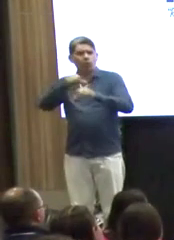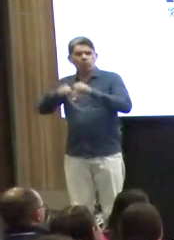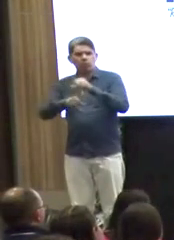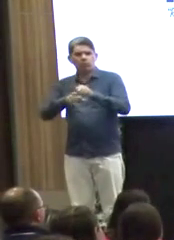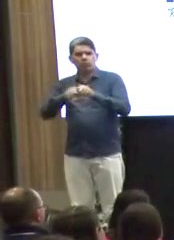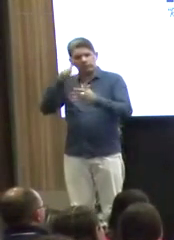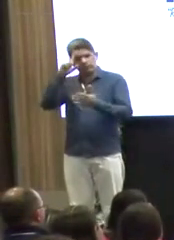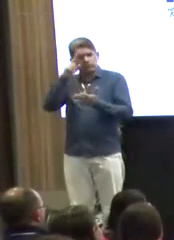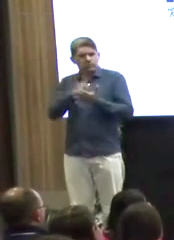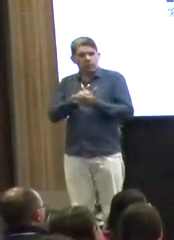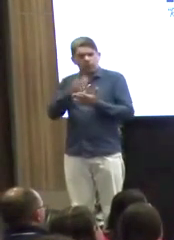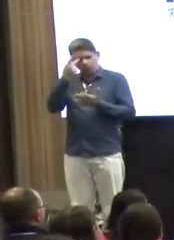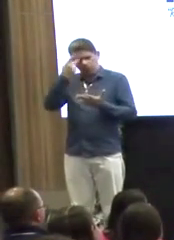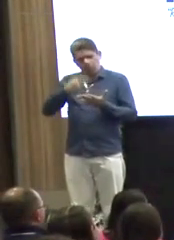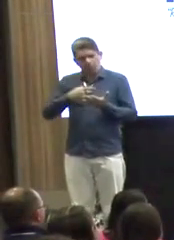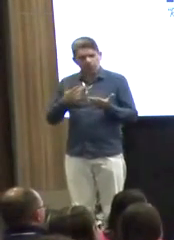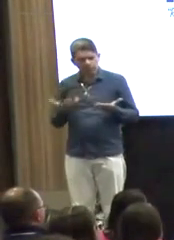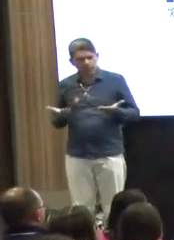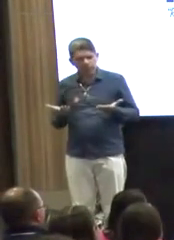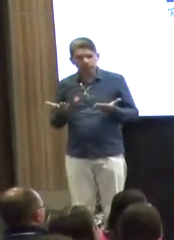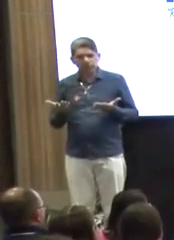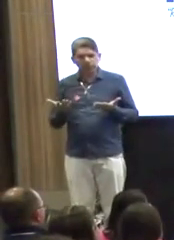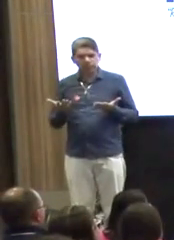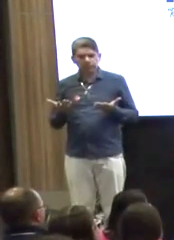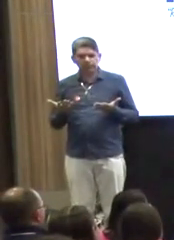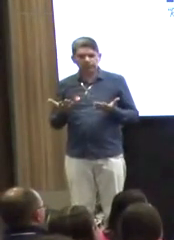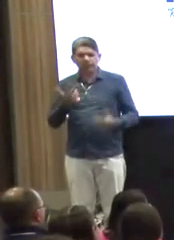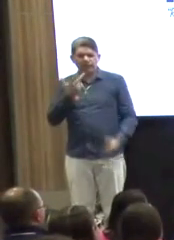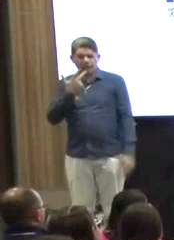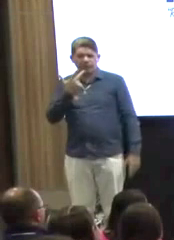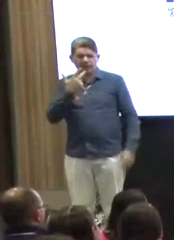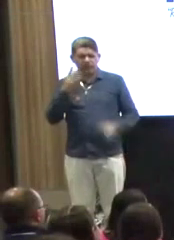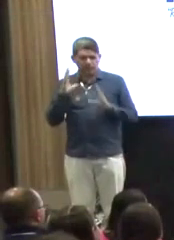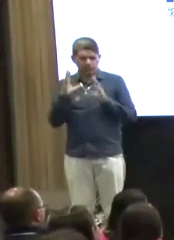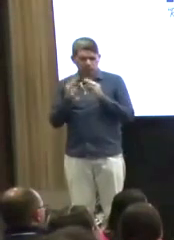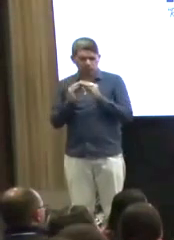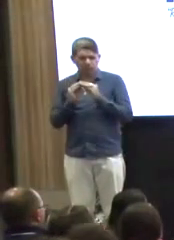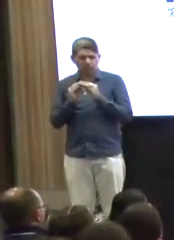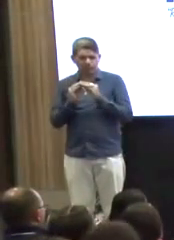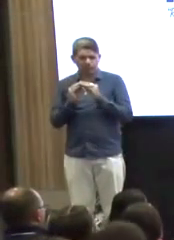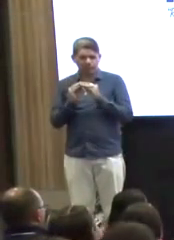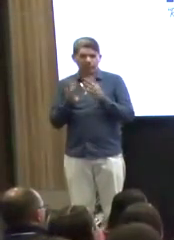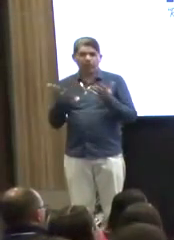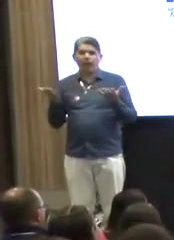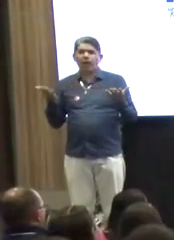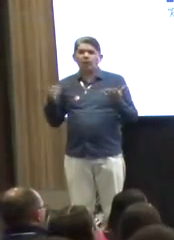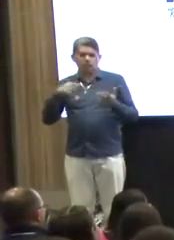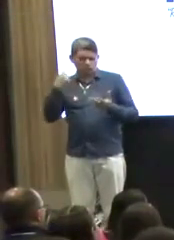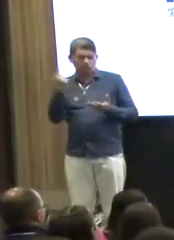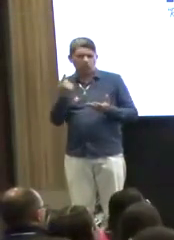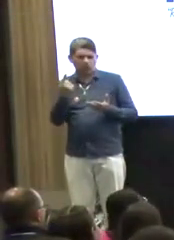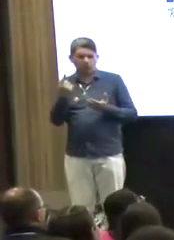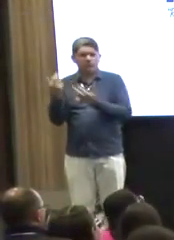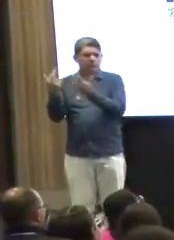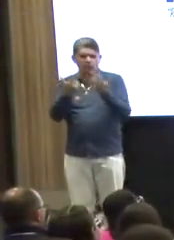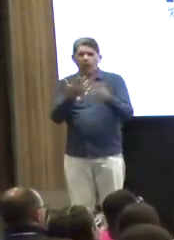quero dizer? Né? Eu falei um pouco demais, mas eu queria já parar por aqui, porque nós fazemos isso, a